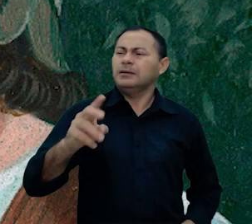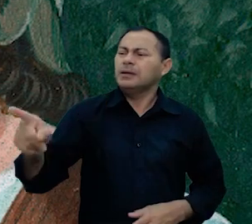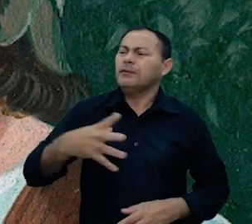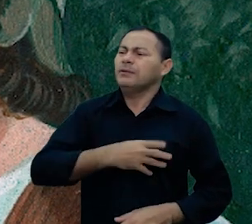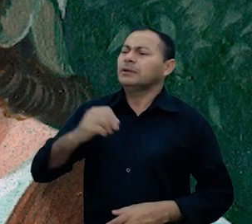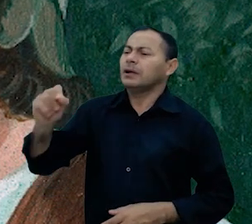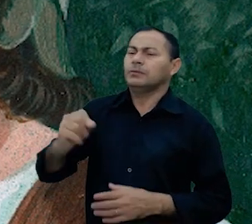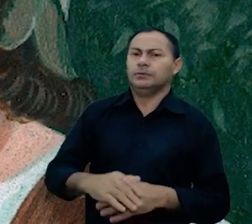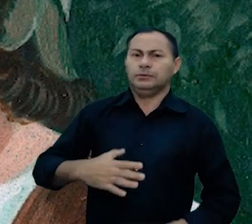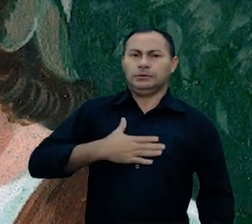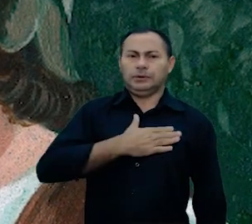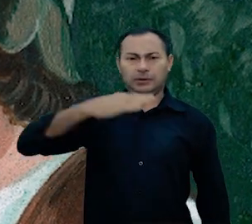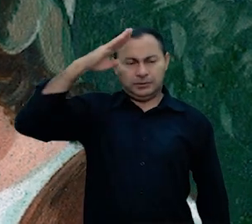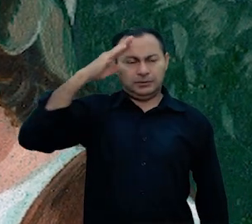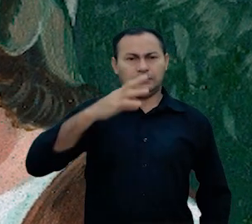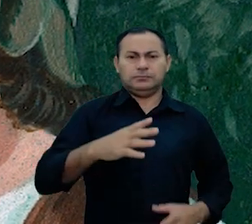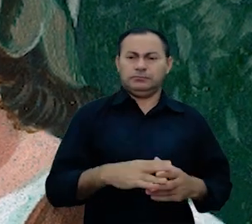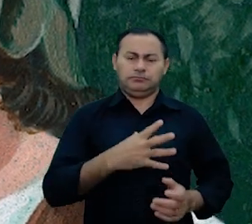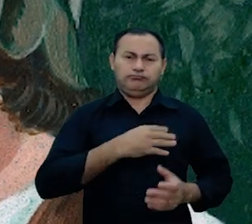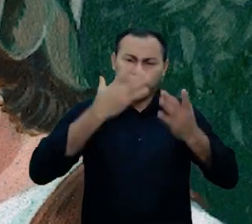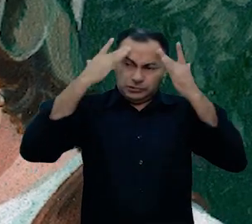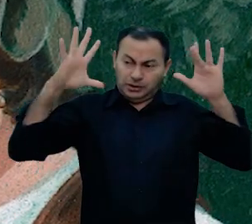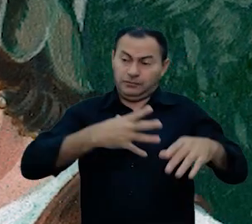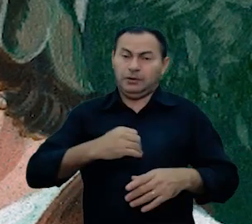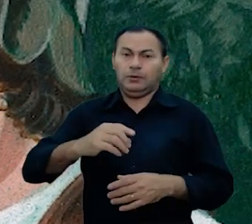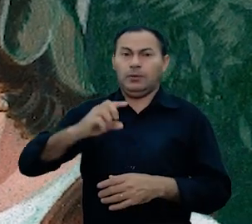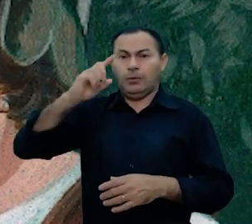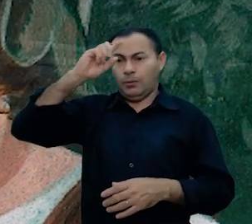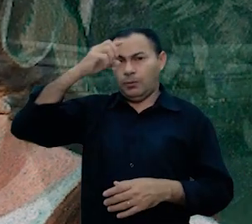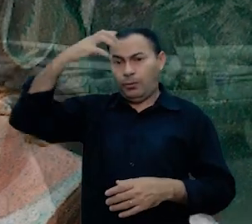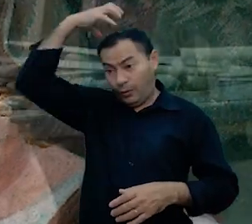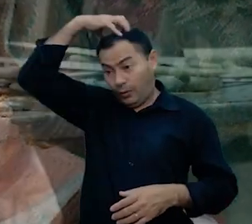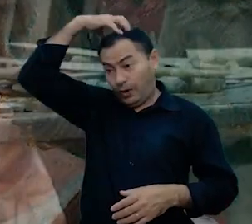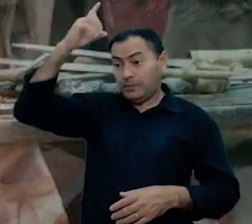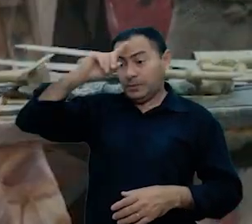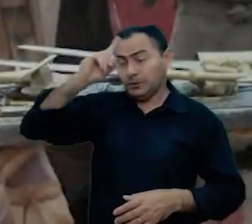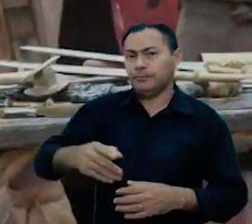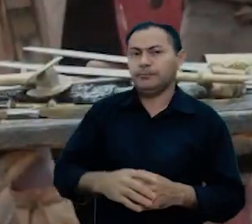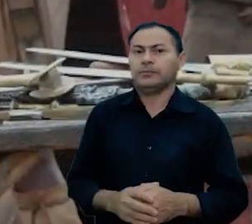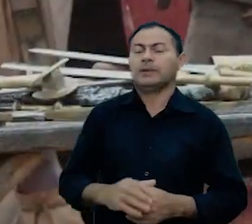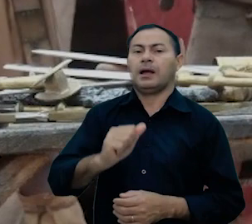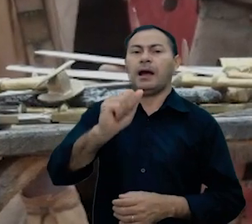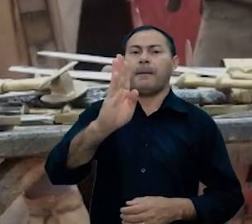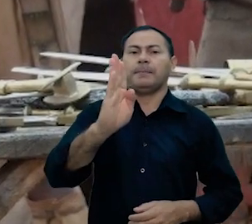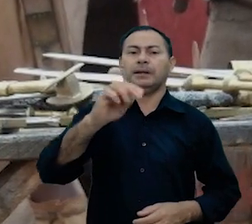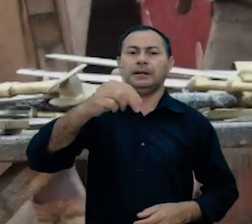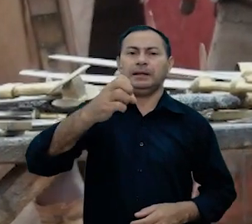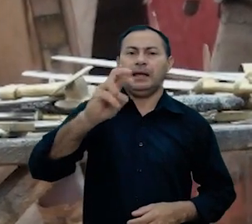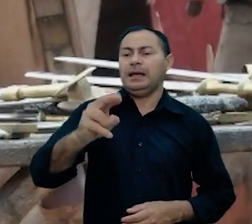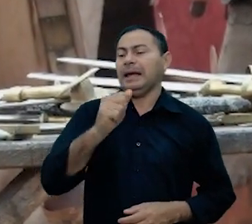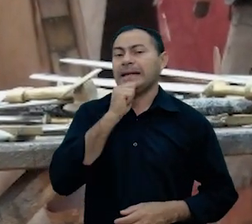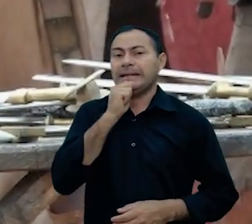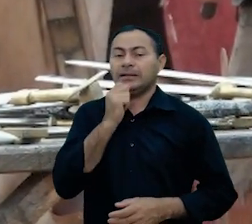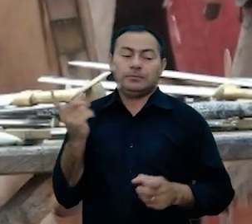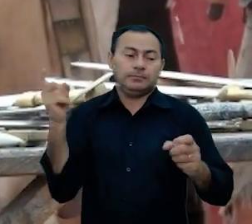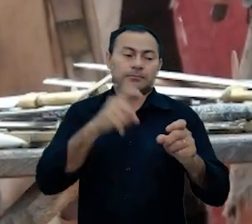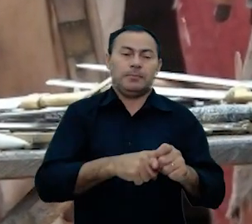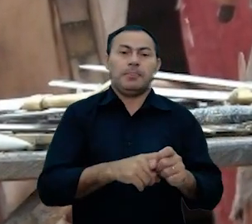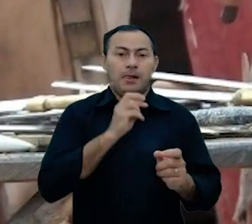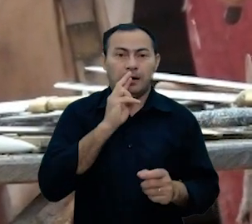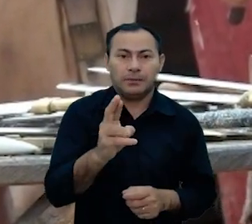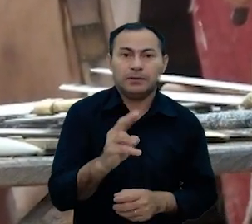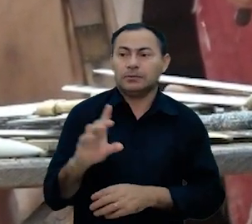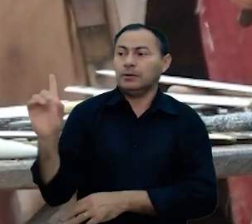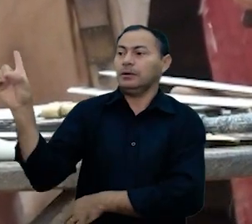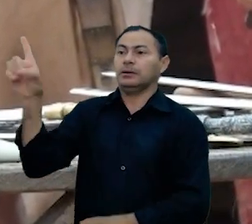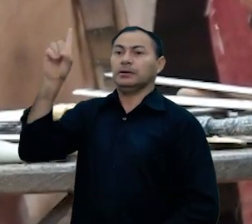filho de quem? O general respondeu, não sei. O rei ordenou, vá descobrir. Abner foi descobrir, mas ainda não tinha voltado com a